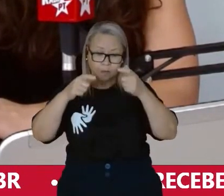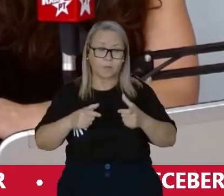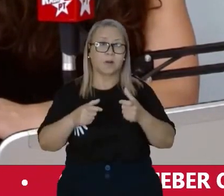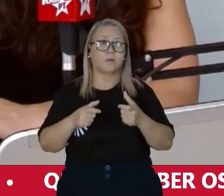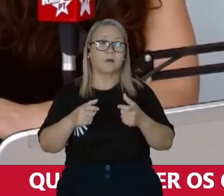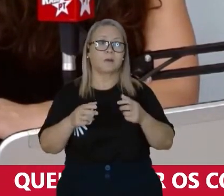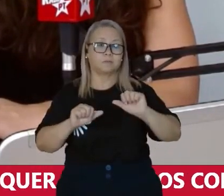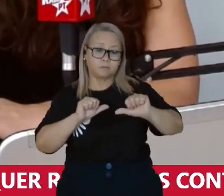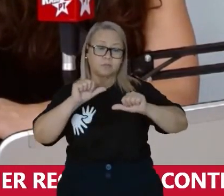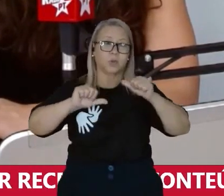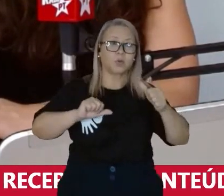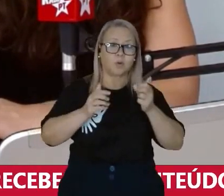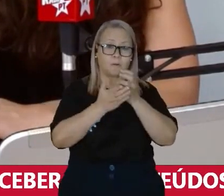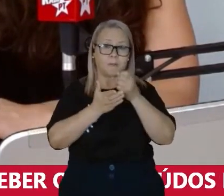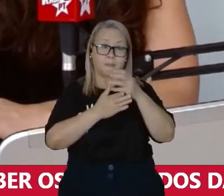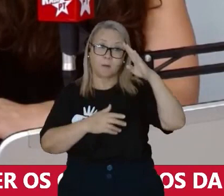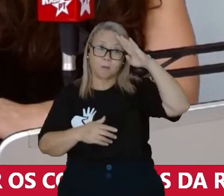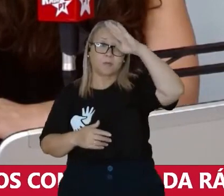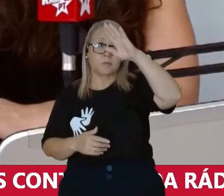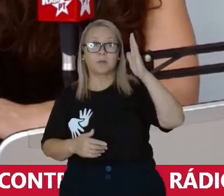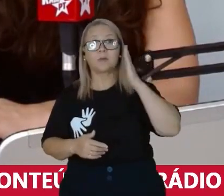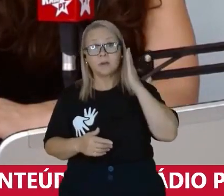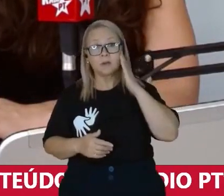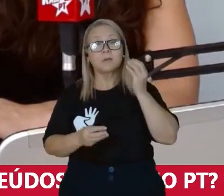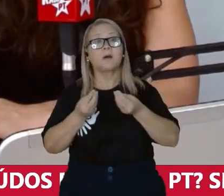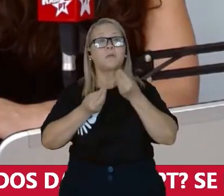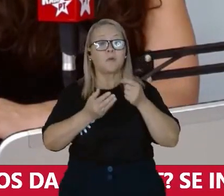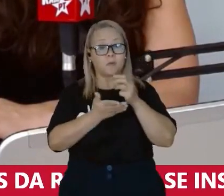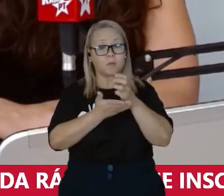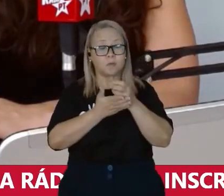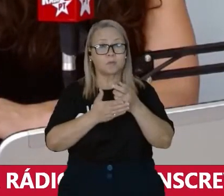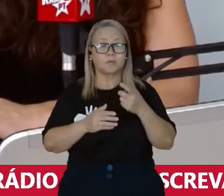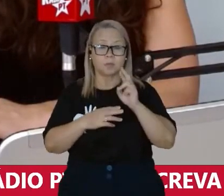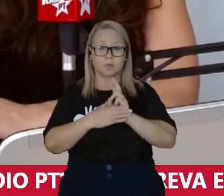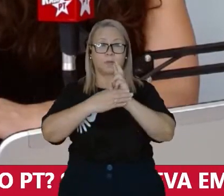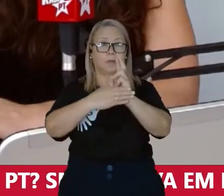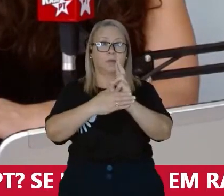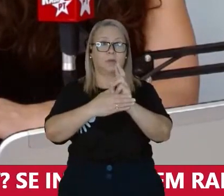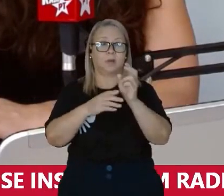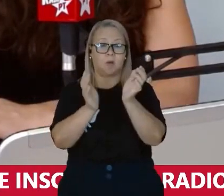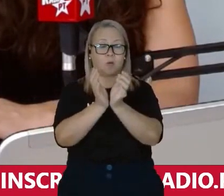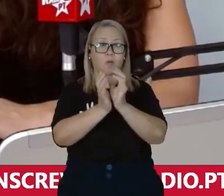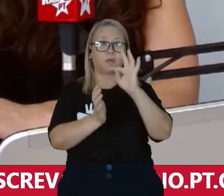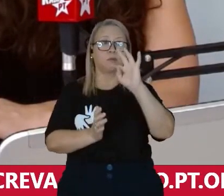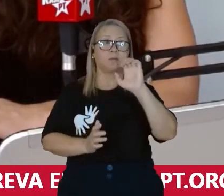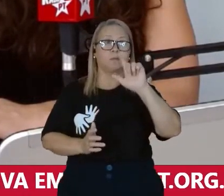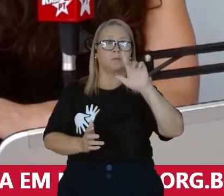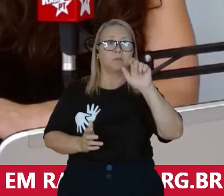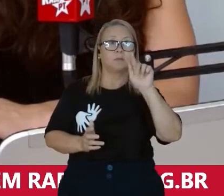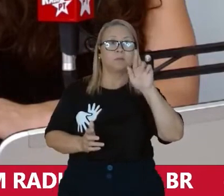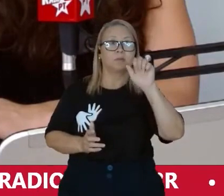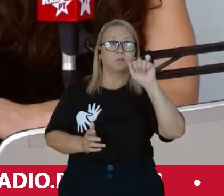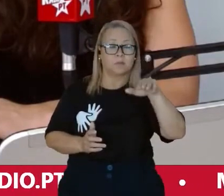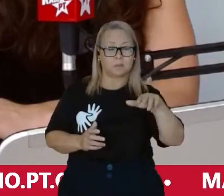que o bolsonarismo consegue preencher muito bem. Se a gente olha, por exemplo, os grupos de Telegram, que é uma ferramenta que a gente utilizou muito para